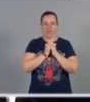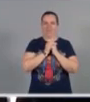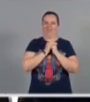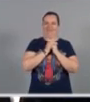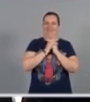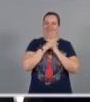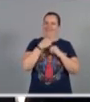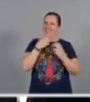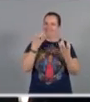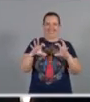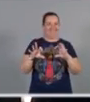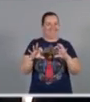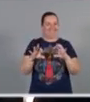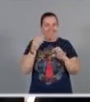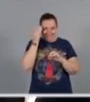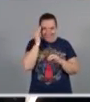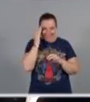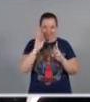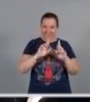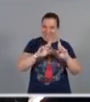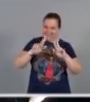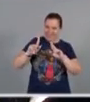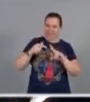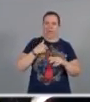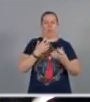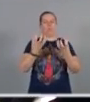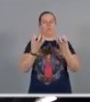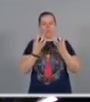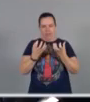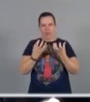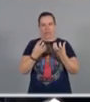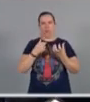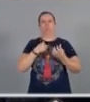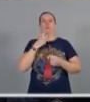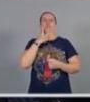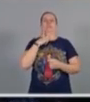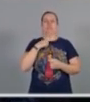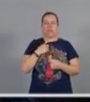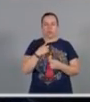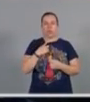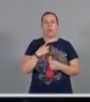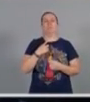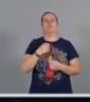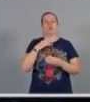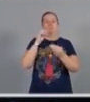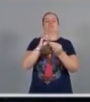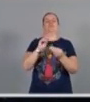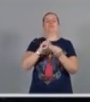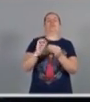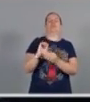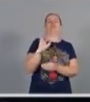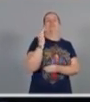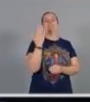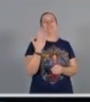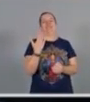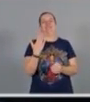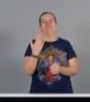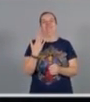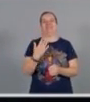entendeu a diferença e eu quero eu desejo eu realizo